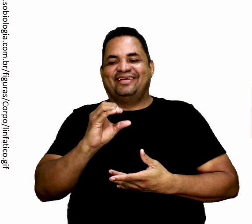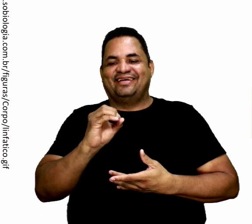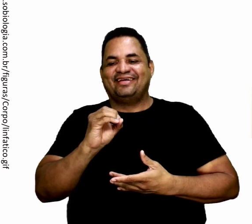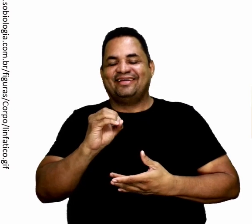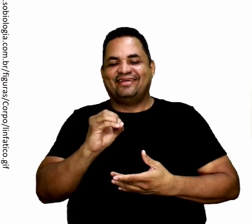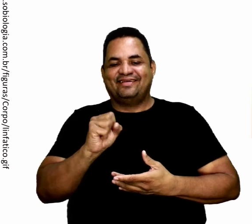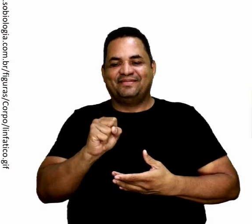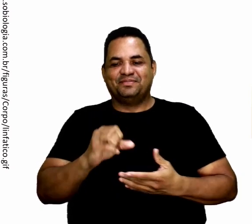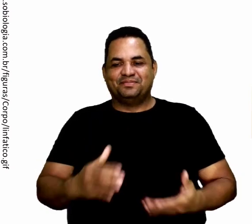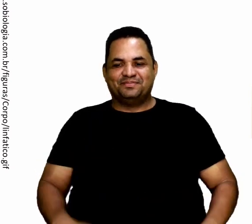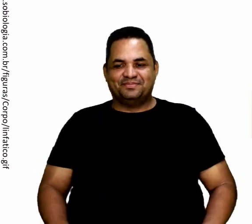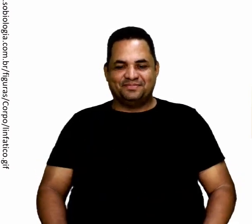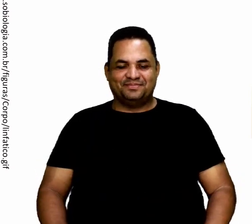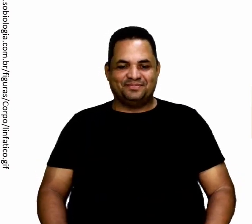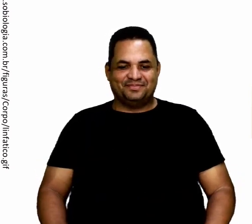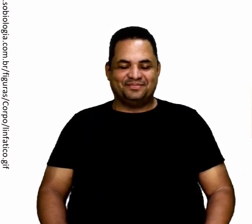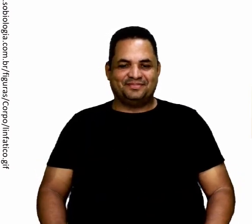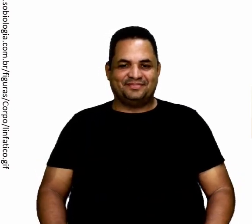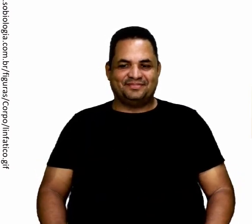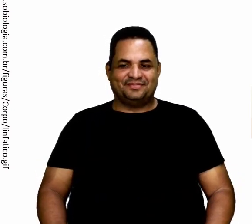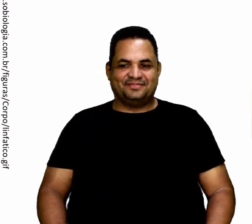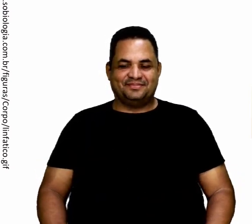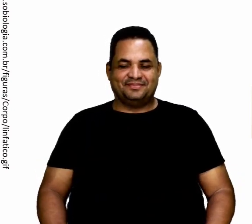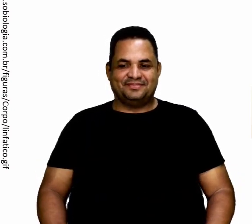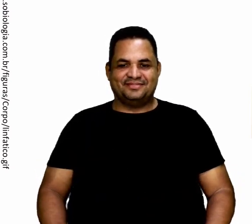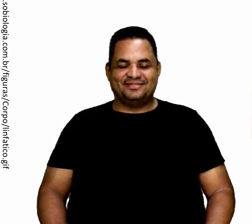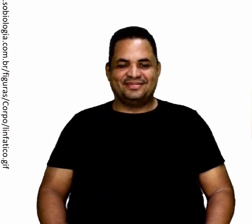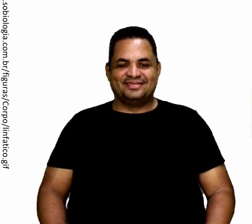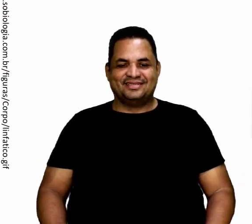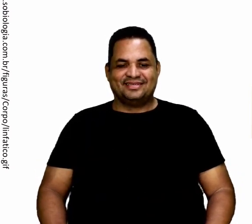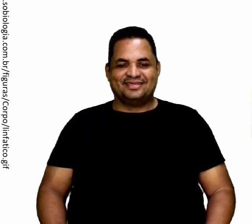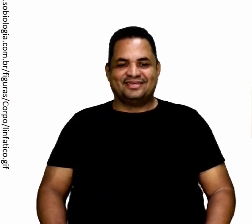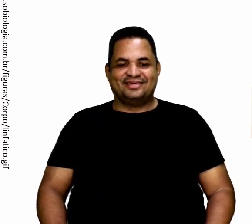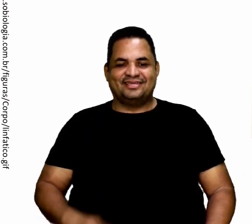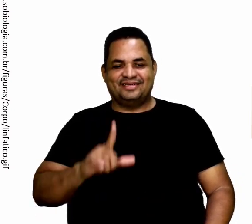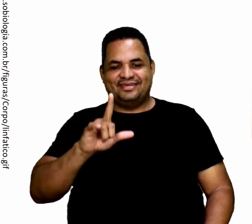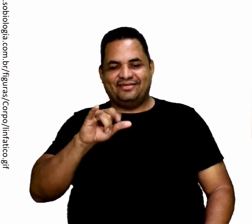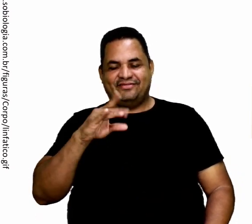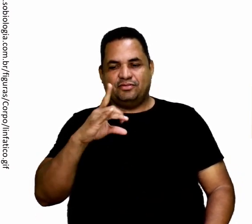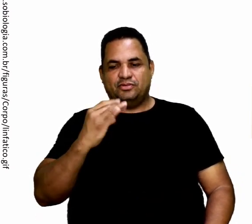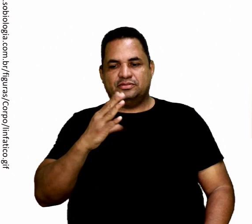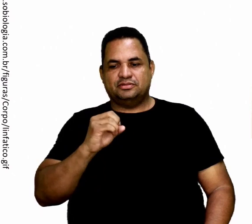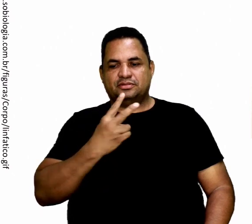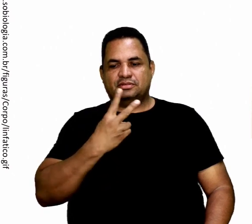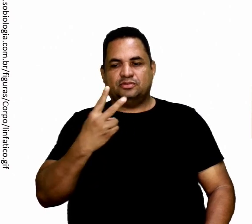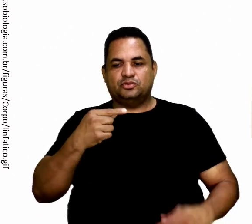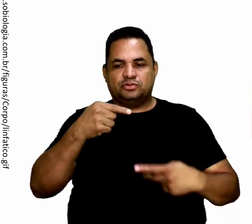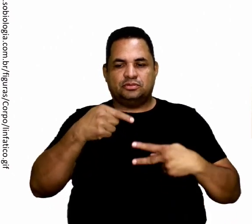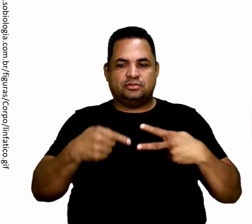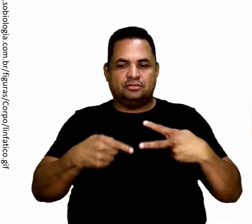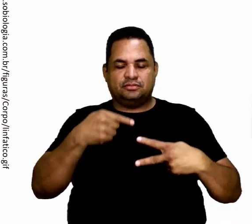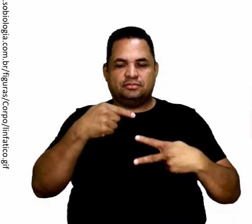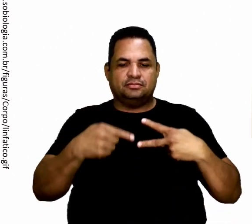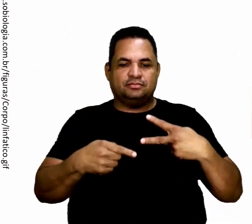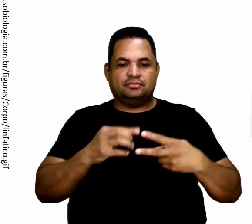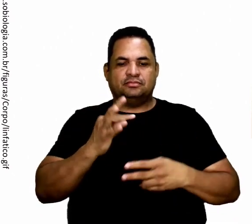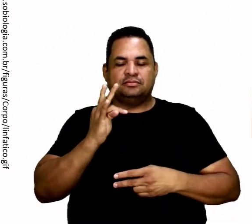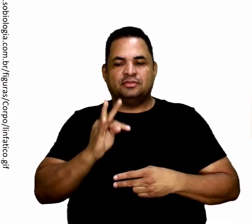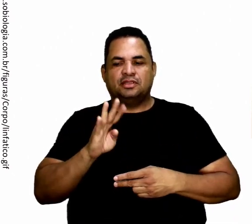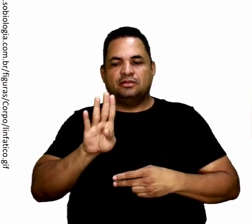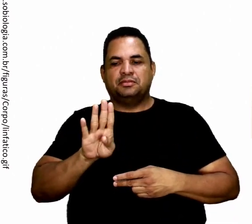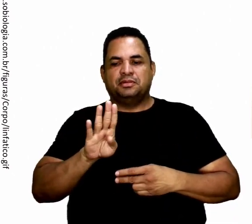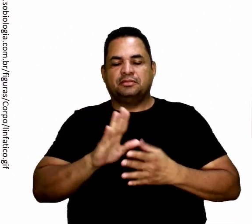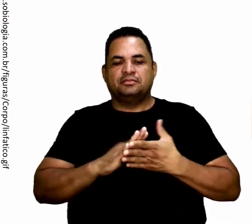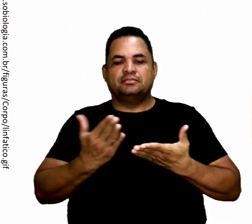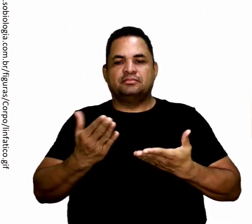prof. Opa, exatamente. Esses linfócitos, eles vão ter duas classificações, né? Os linfócitos T e o B, que a